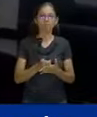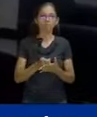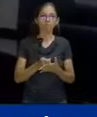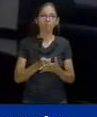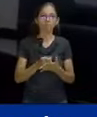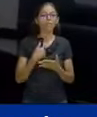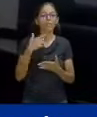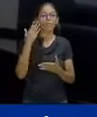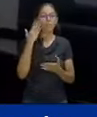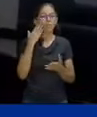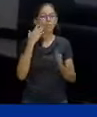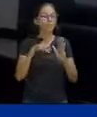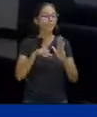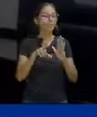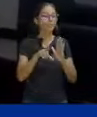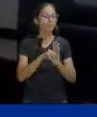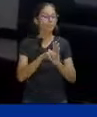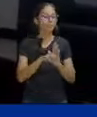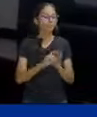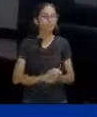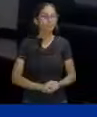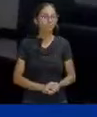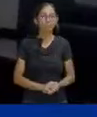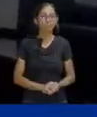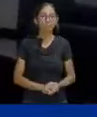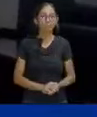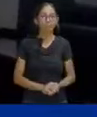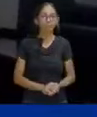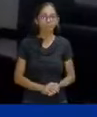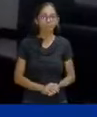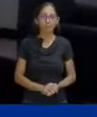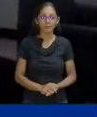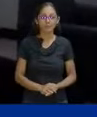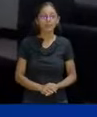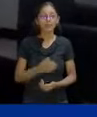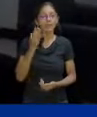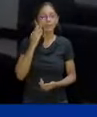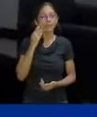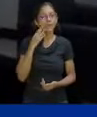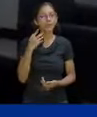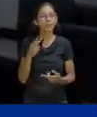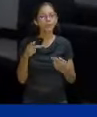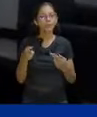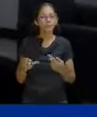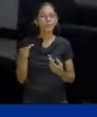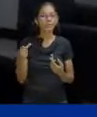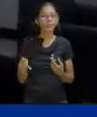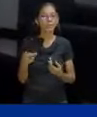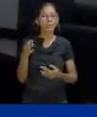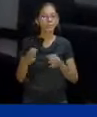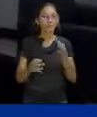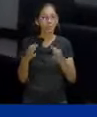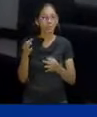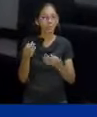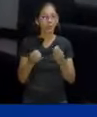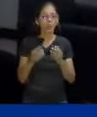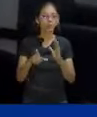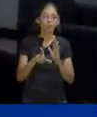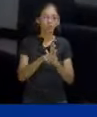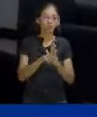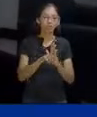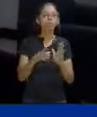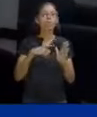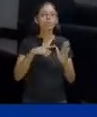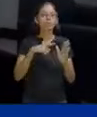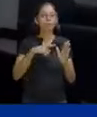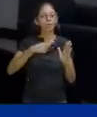certo de que, em questões restritivas como essa, imprescindível uma lei positiva, uma lei anterior e